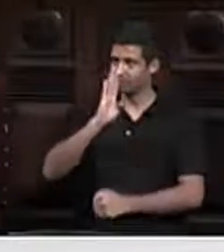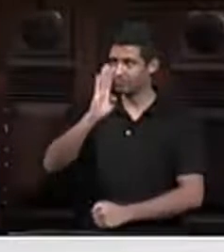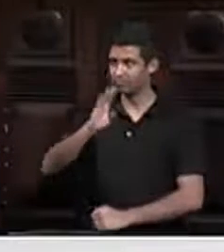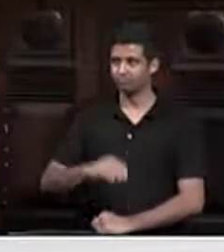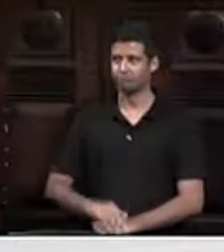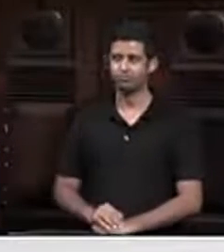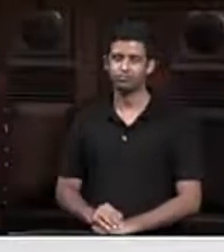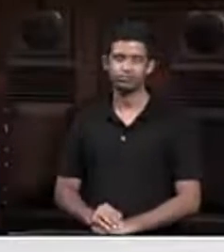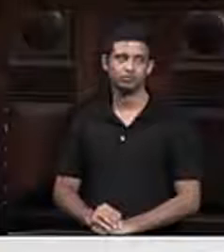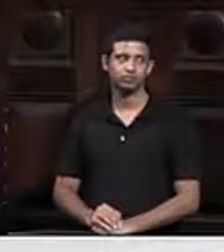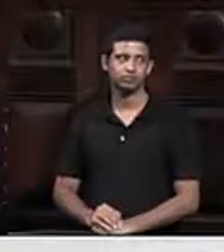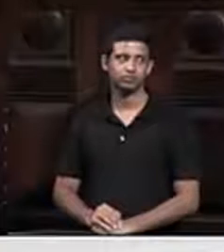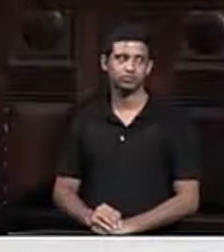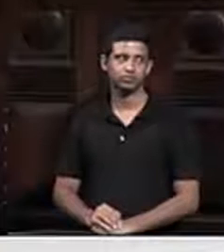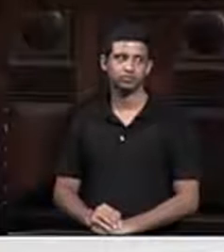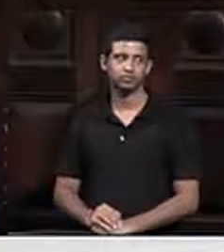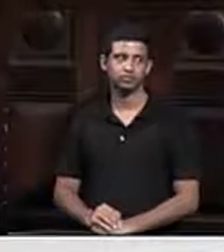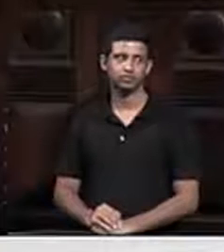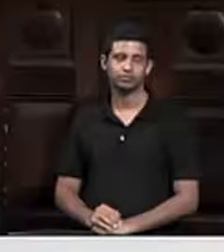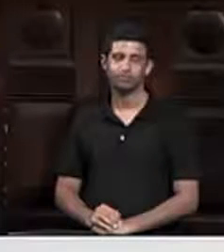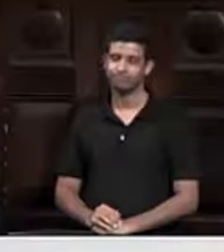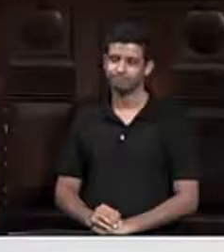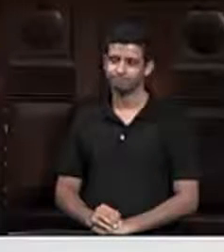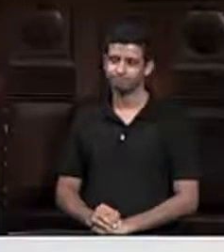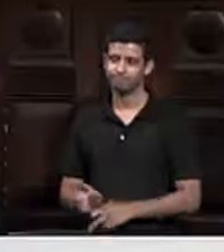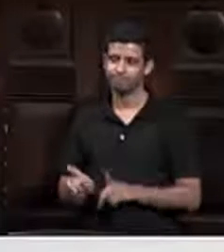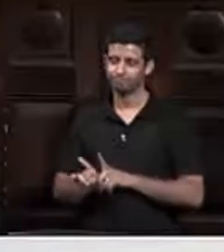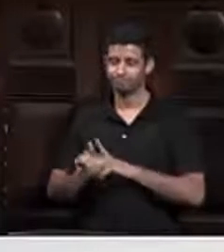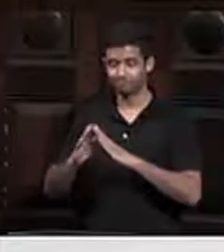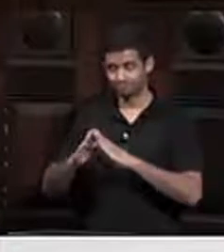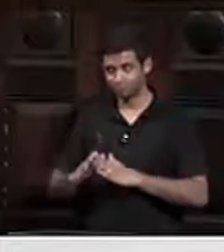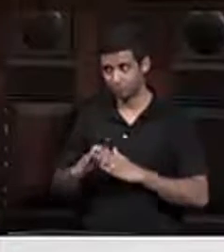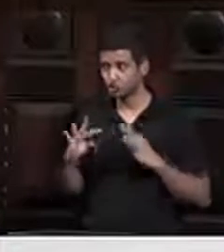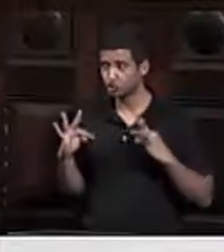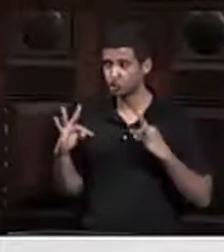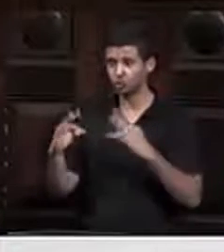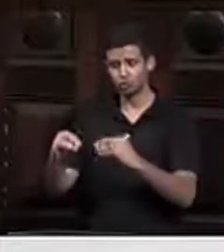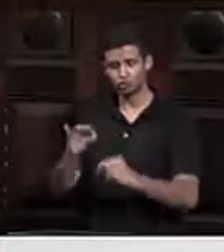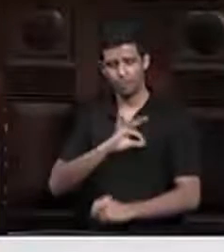e pedir a toda a Polícia Civil